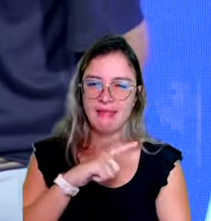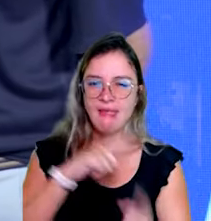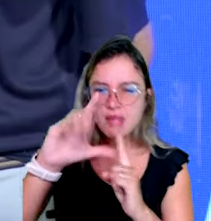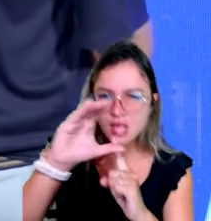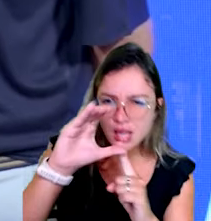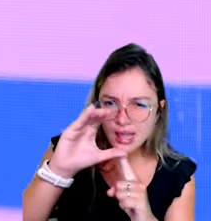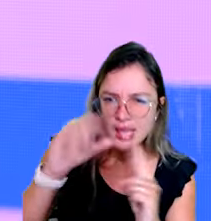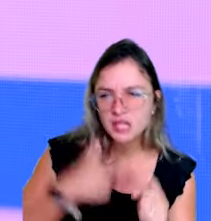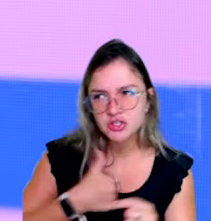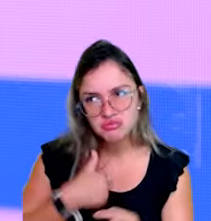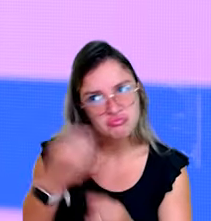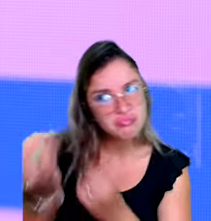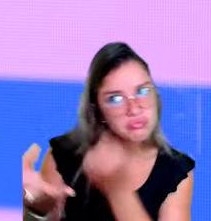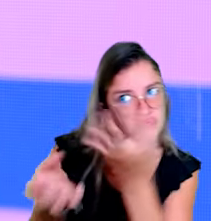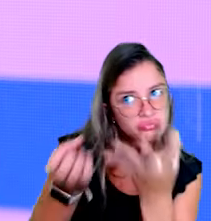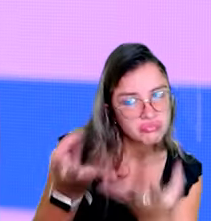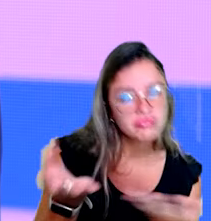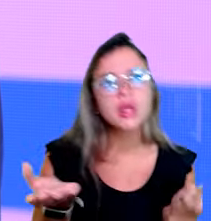minhas marmitas?